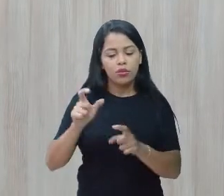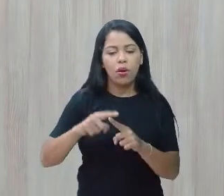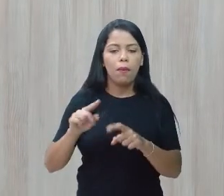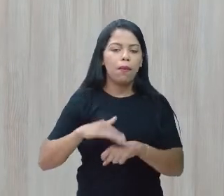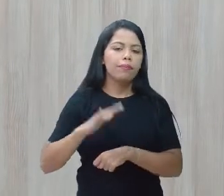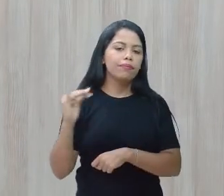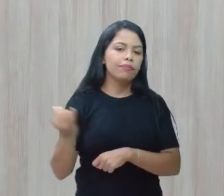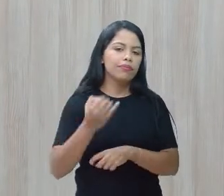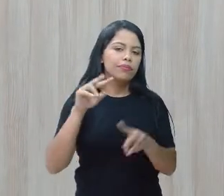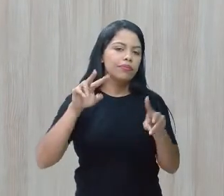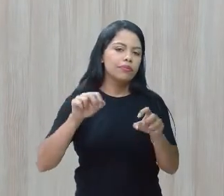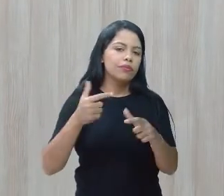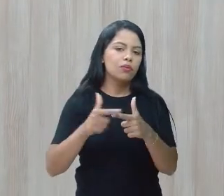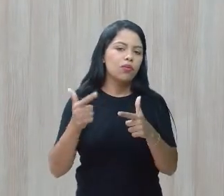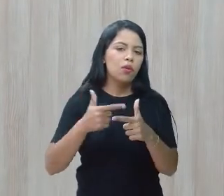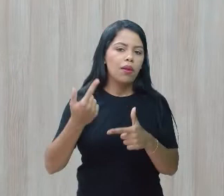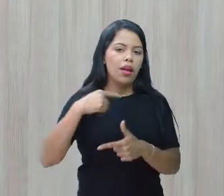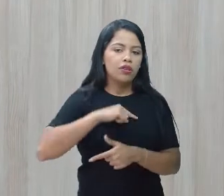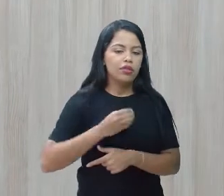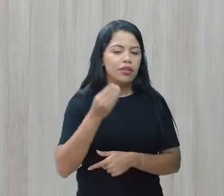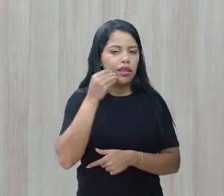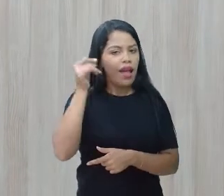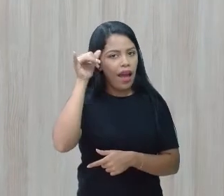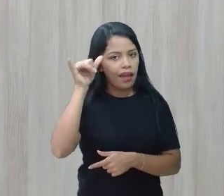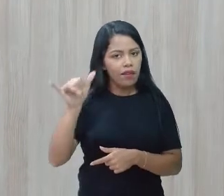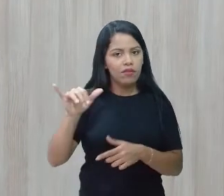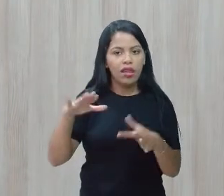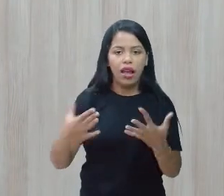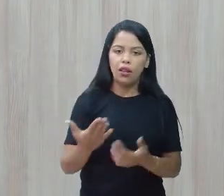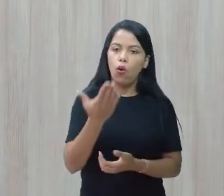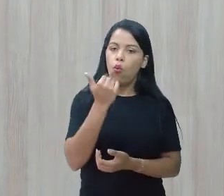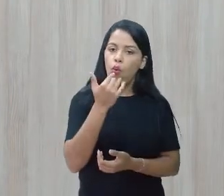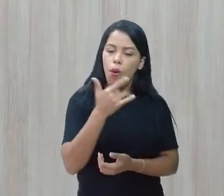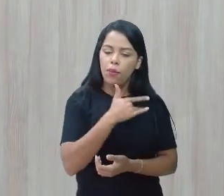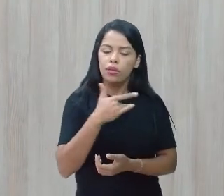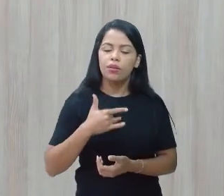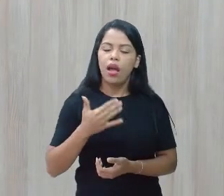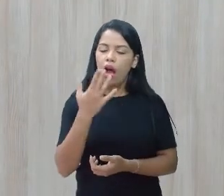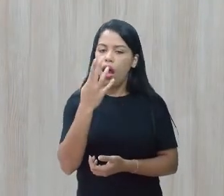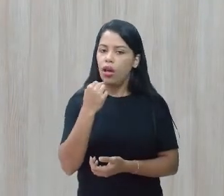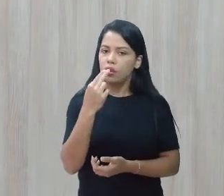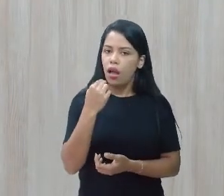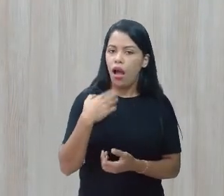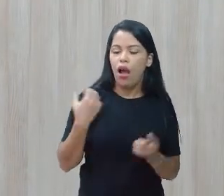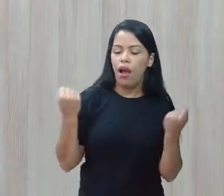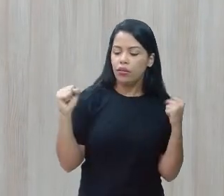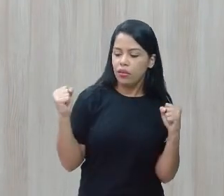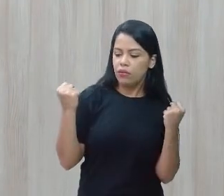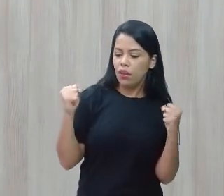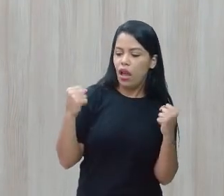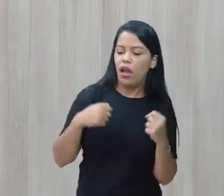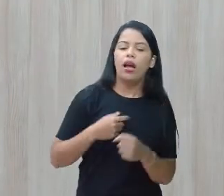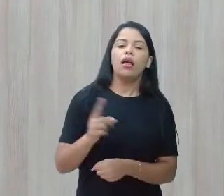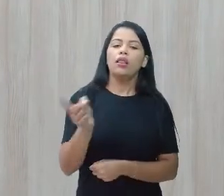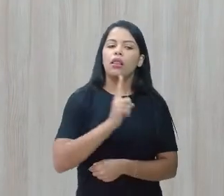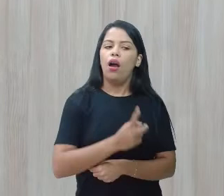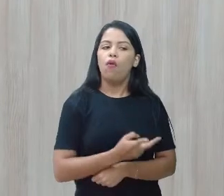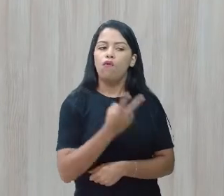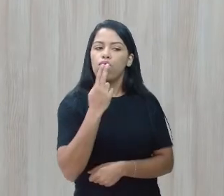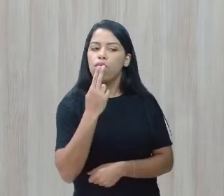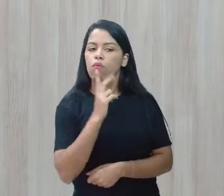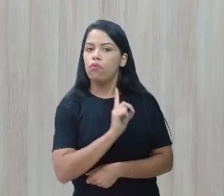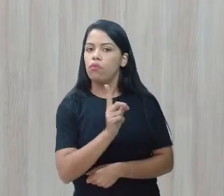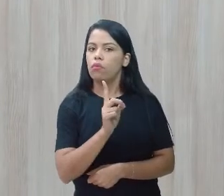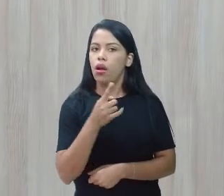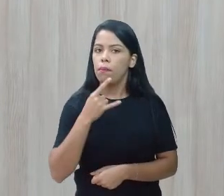relação ao problema é evitá-los. Então, para isso, uma alimentação saudável, a atividade física, dizer não ao fumo e